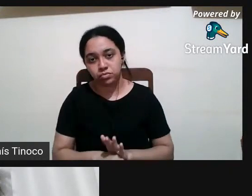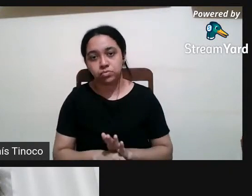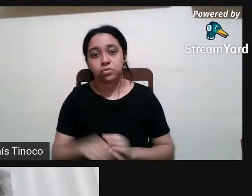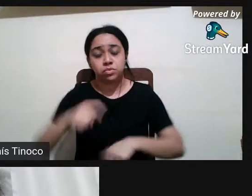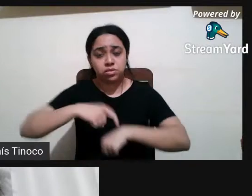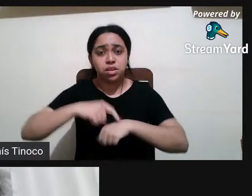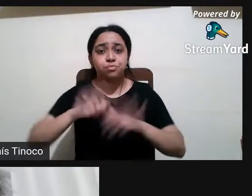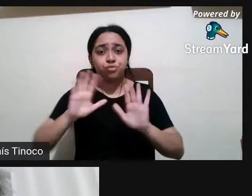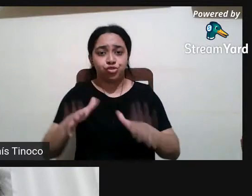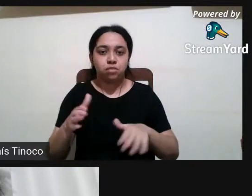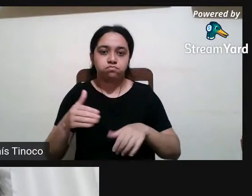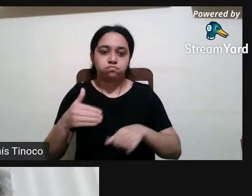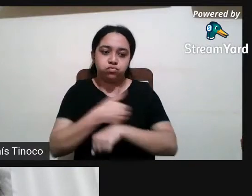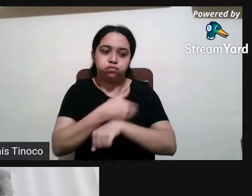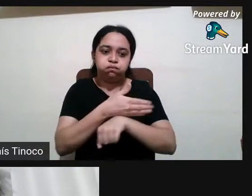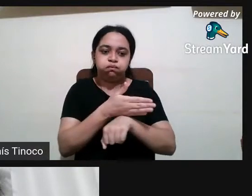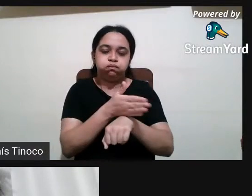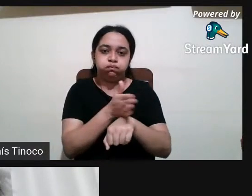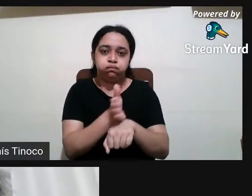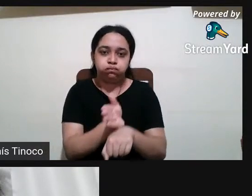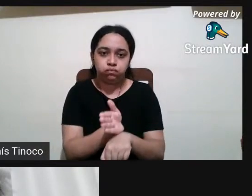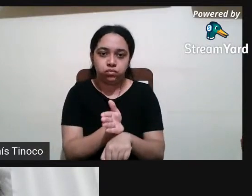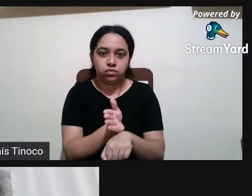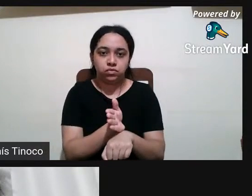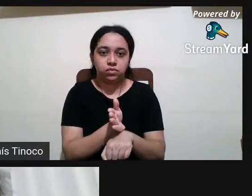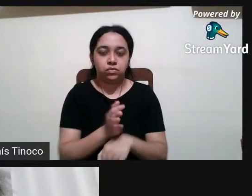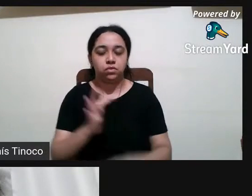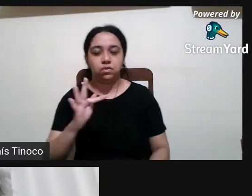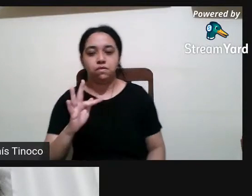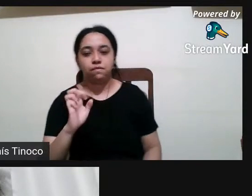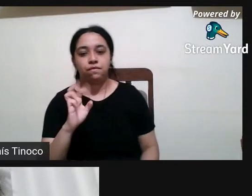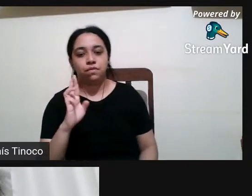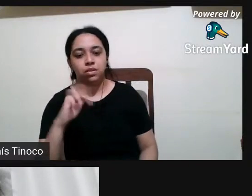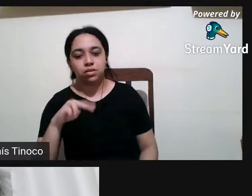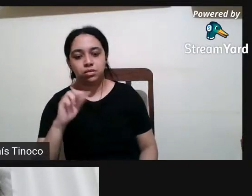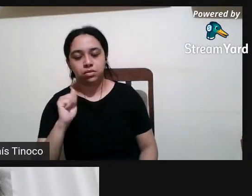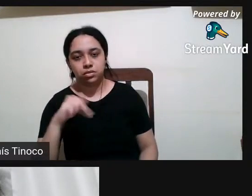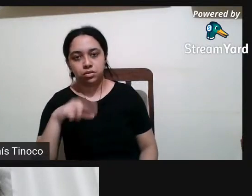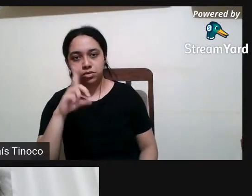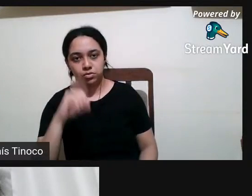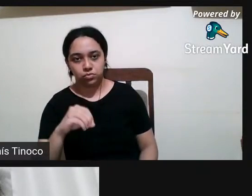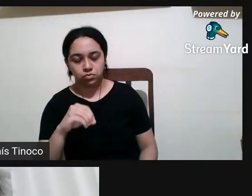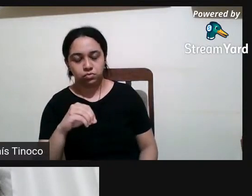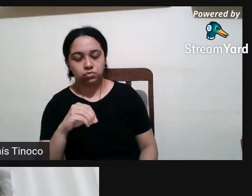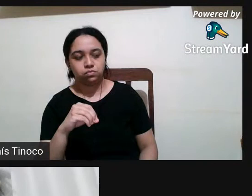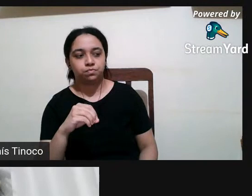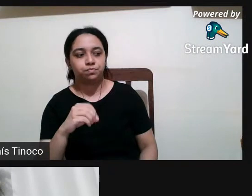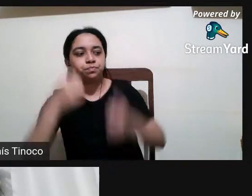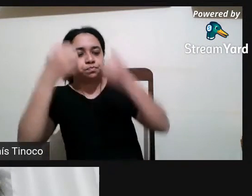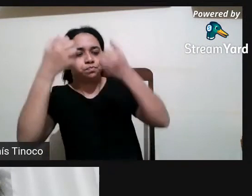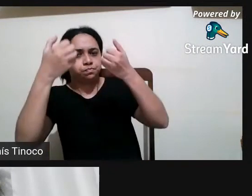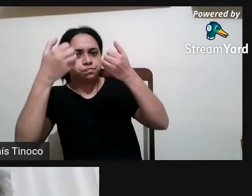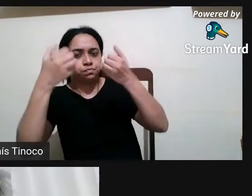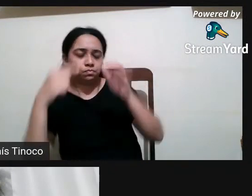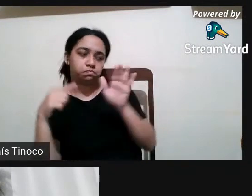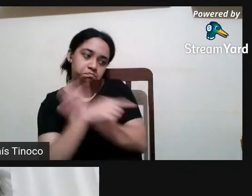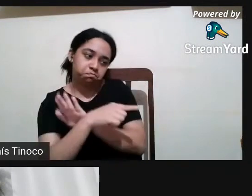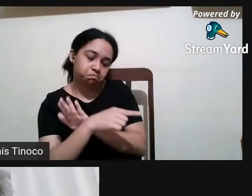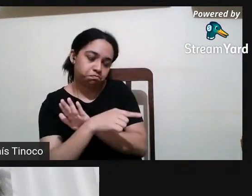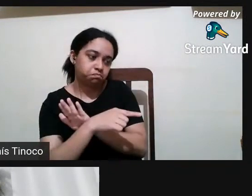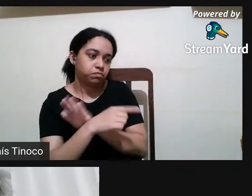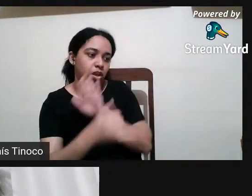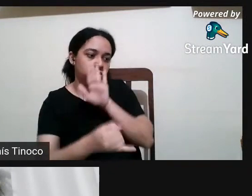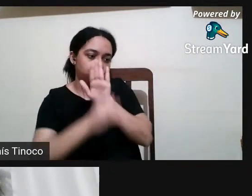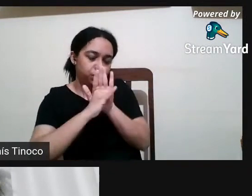tá? Então, tem aqui o do Fernando Ramos Queiroga, né? Ele fala sobre a